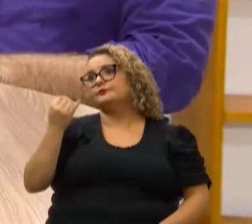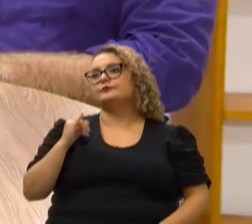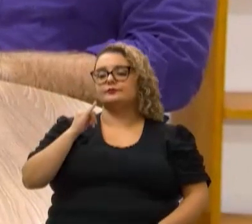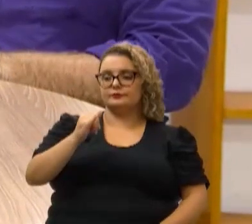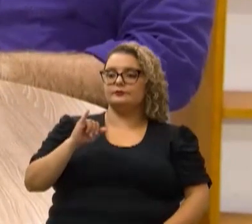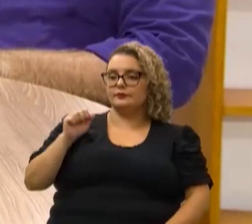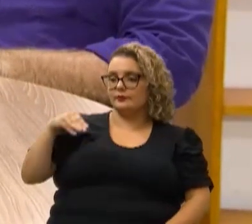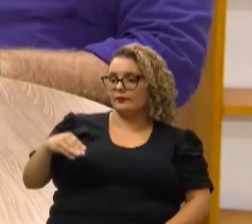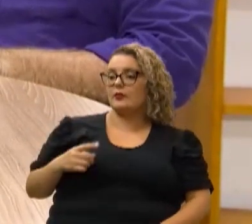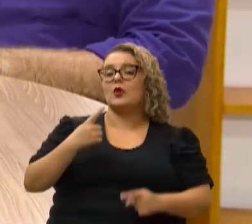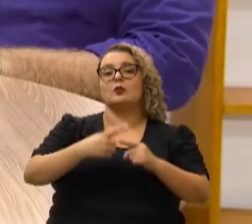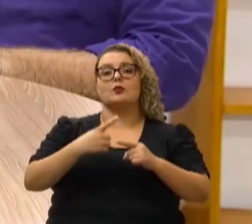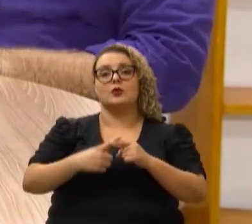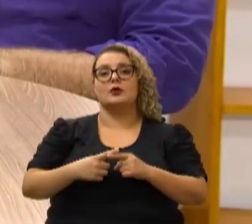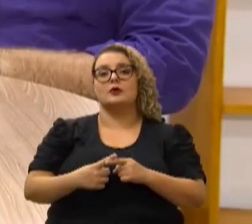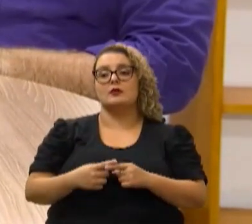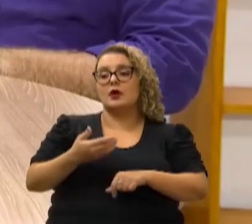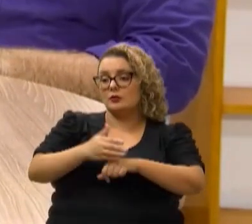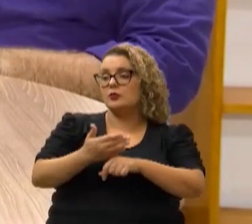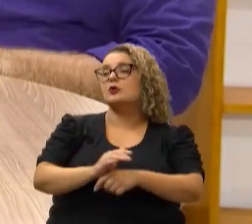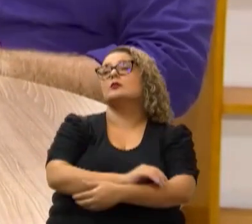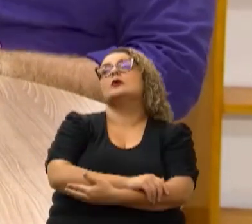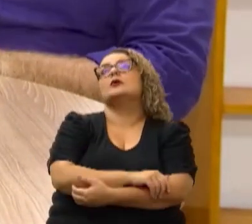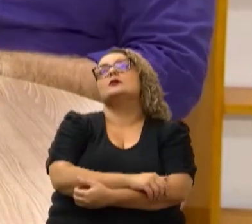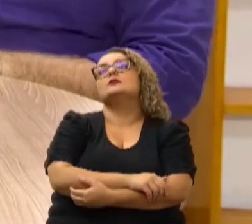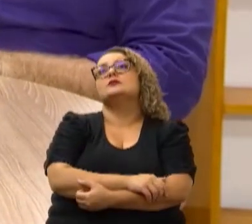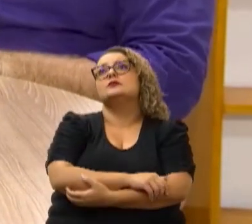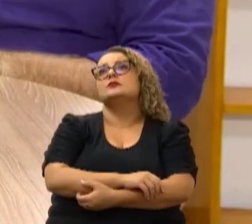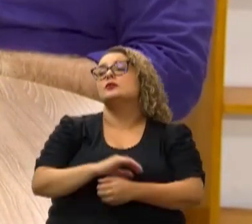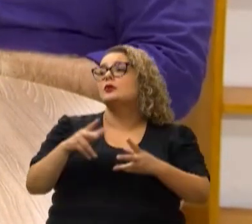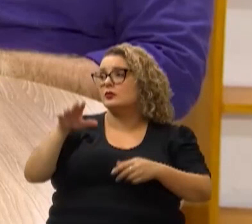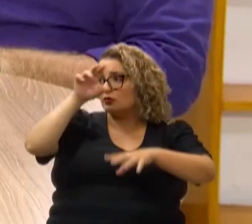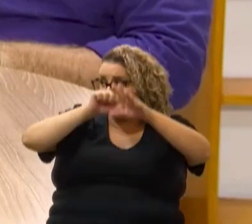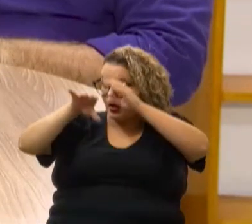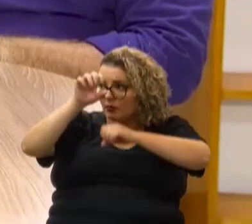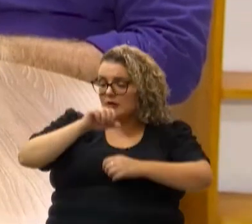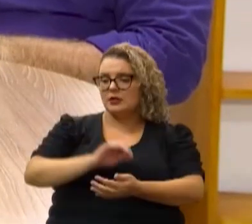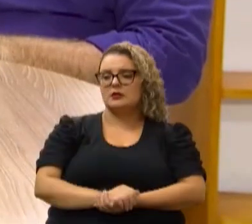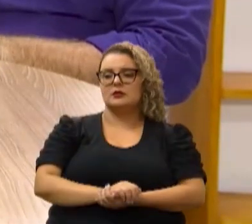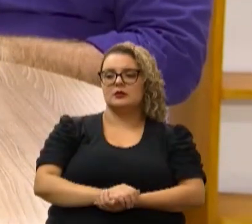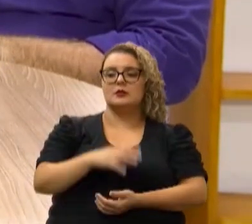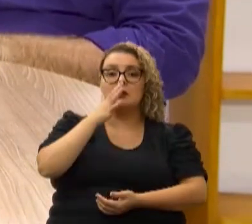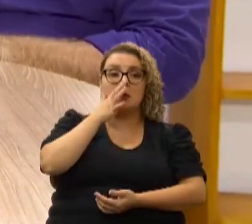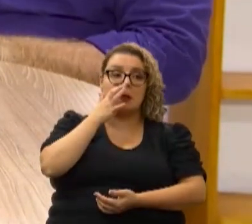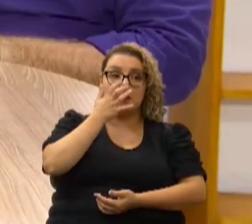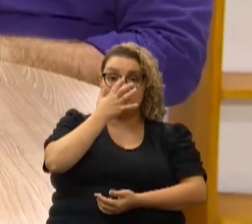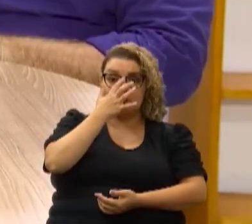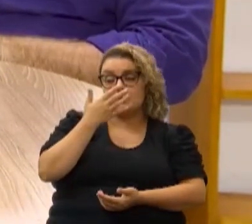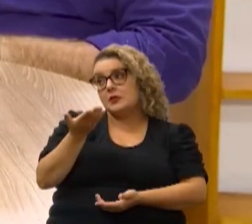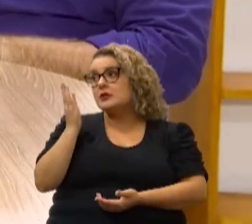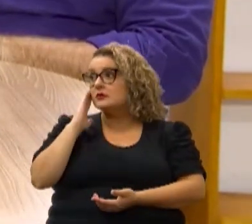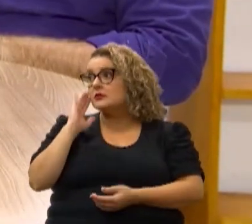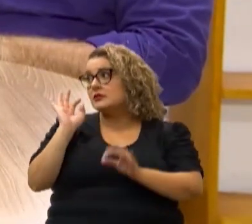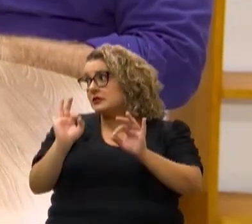isso que o Ian falou, porque você vai colocar em prática justamente aquilo que você aprendeu, né? Para saber se tá